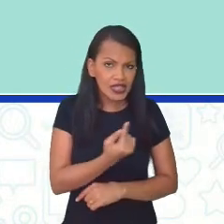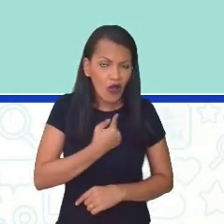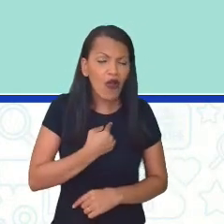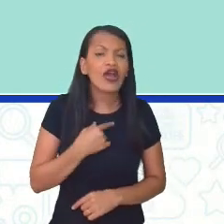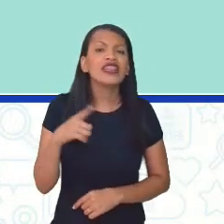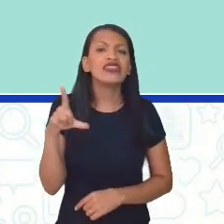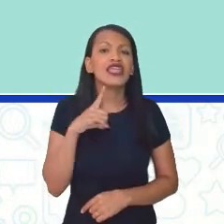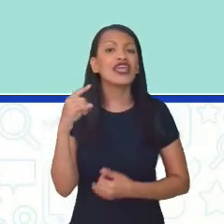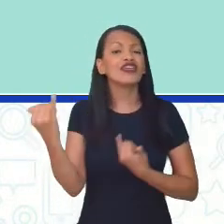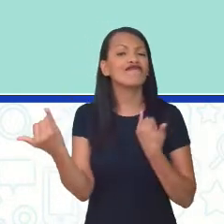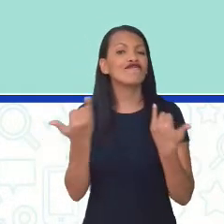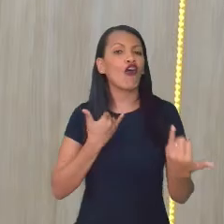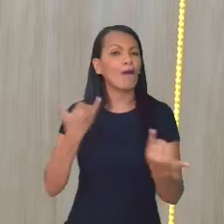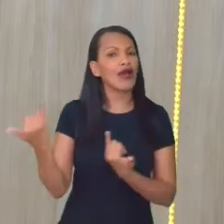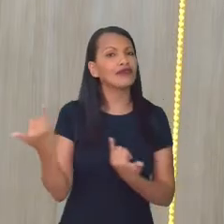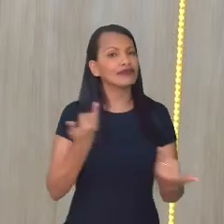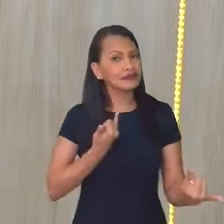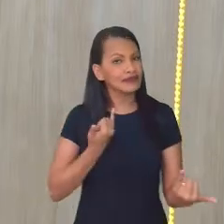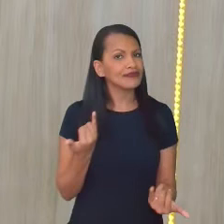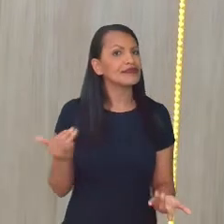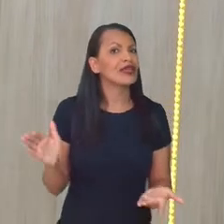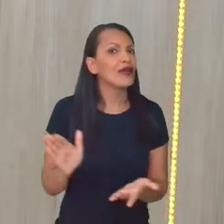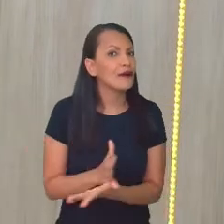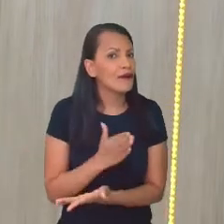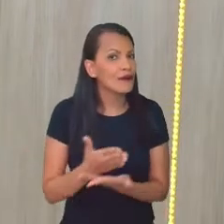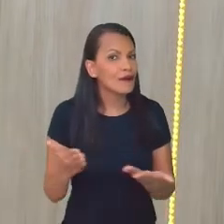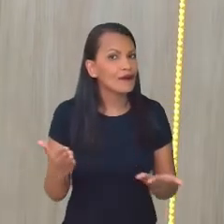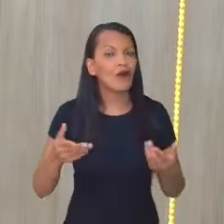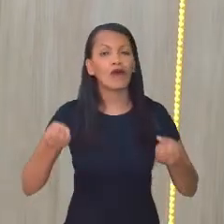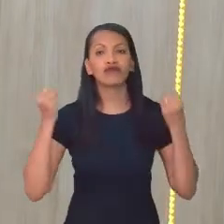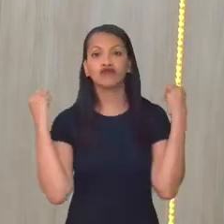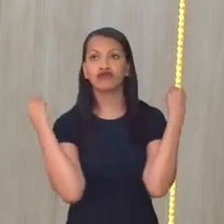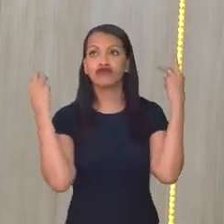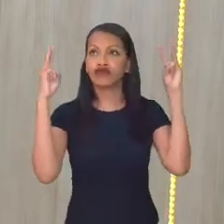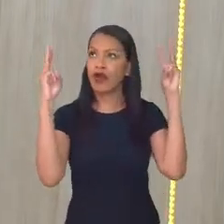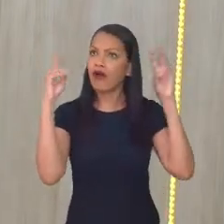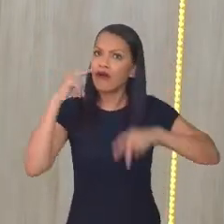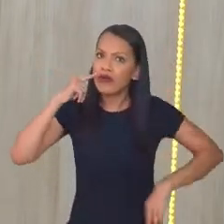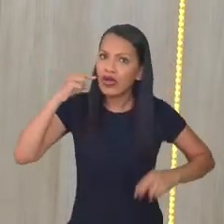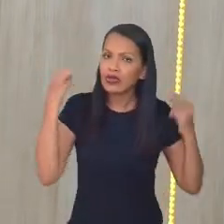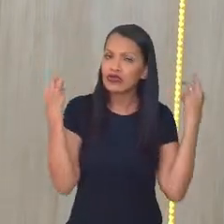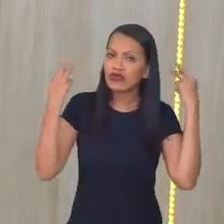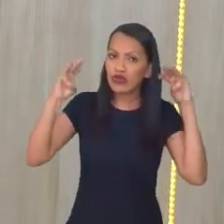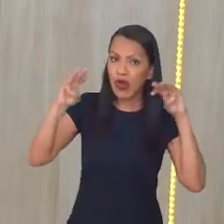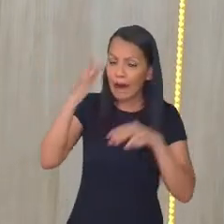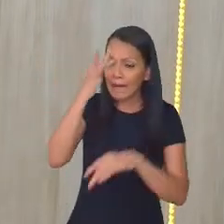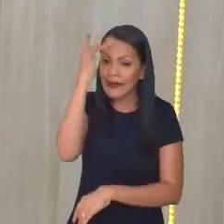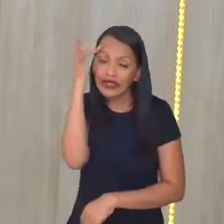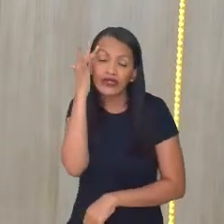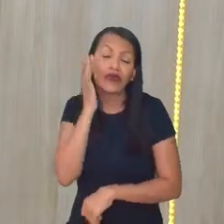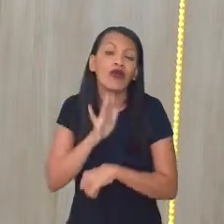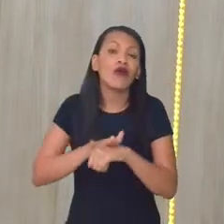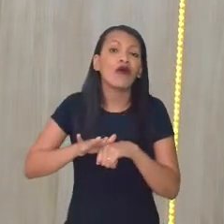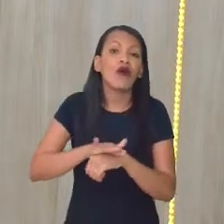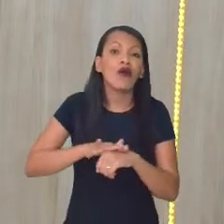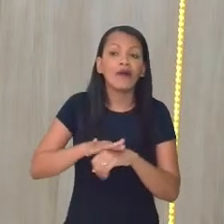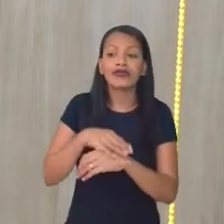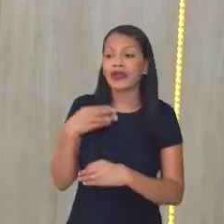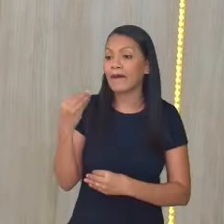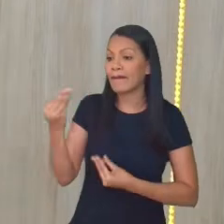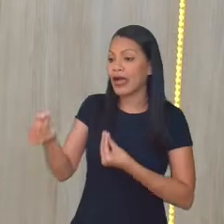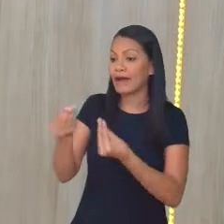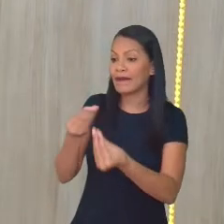essas informações, né? Em alguma atividade, em um show? Será que no show as pessoas começam a divulgar, distribuir?